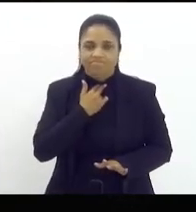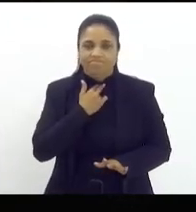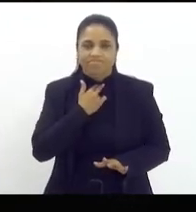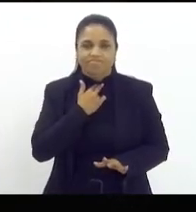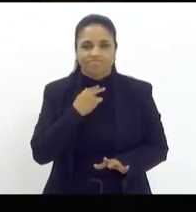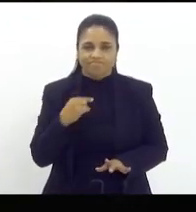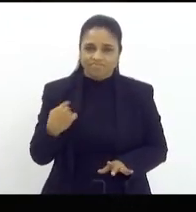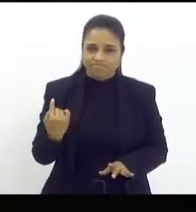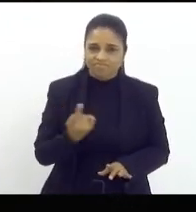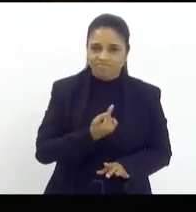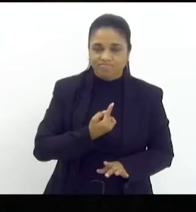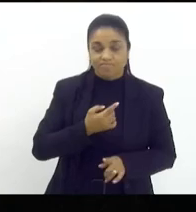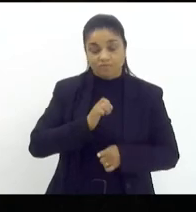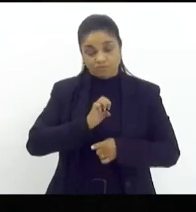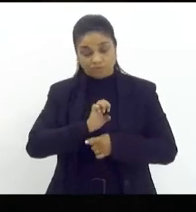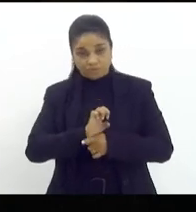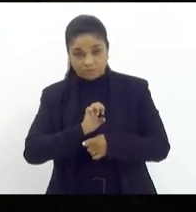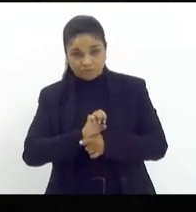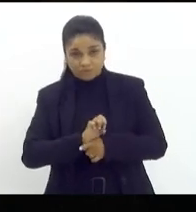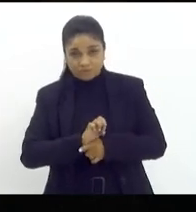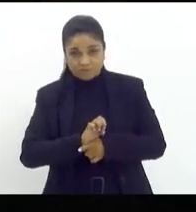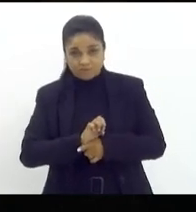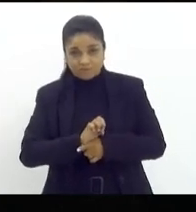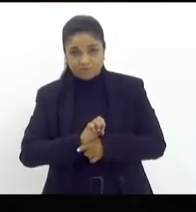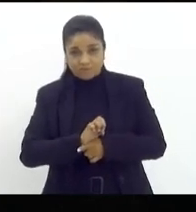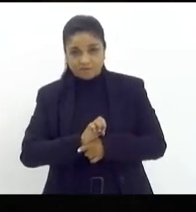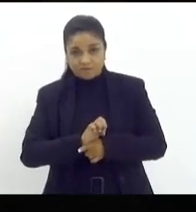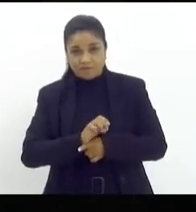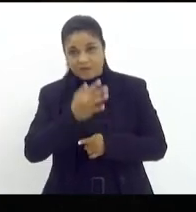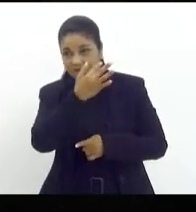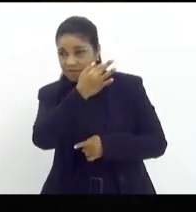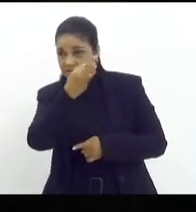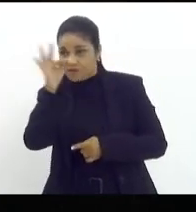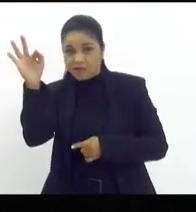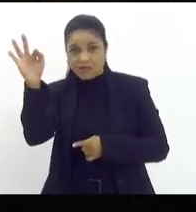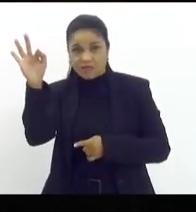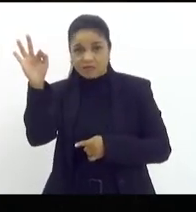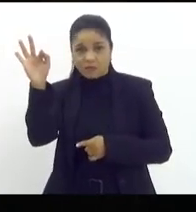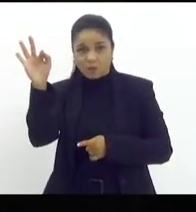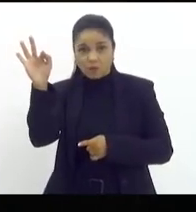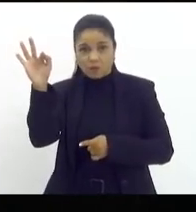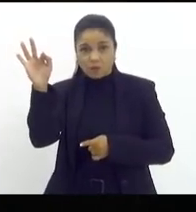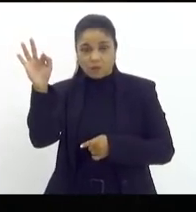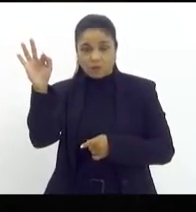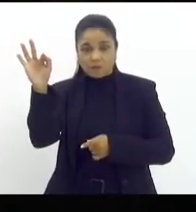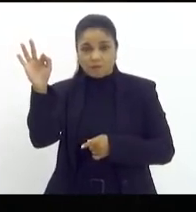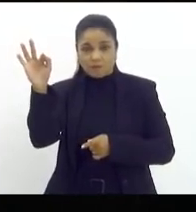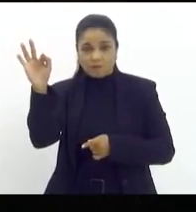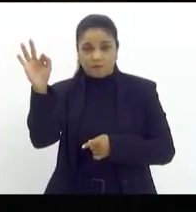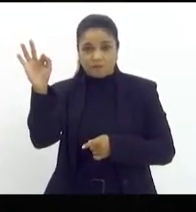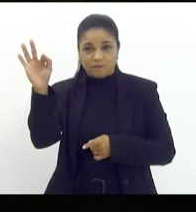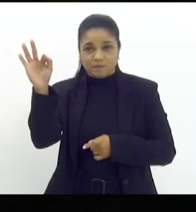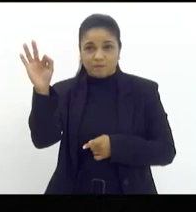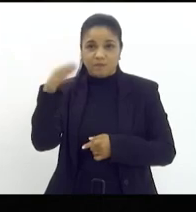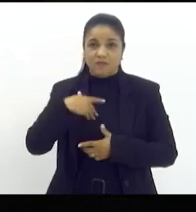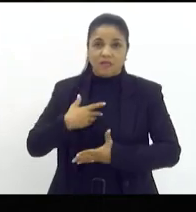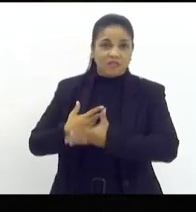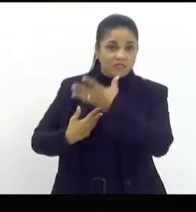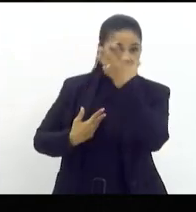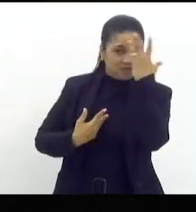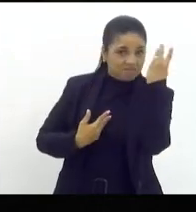o nosso estado da federação e também esquecer